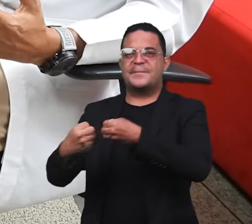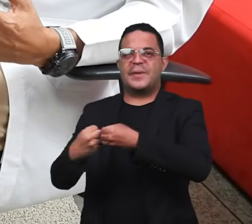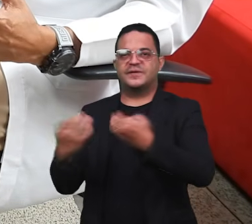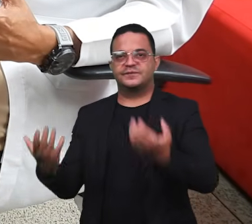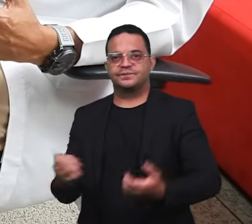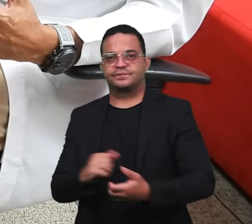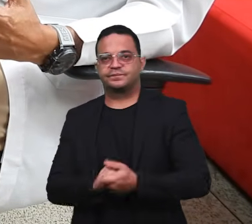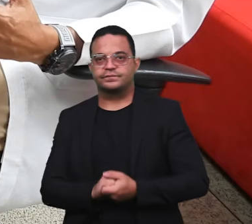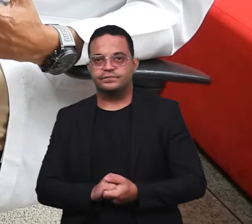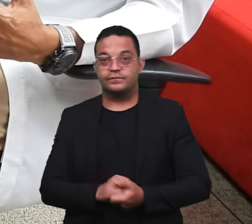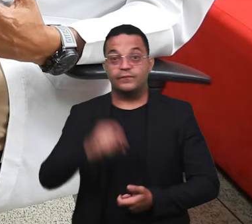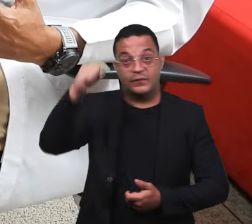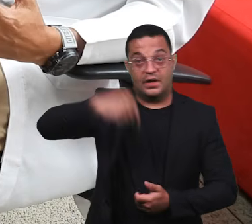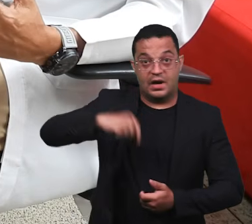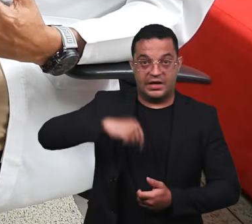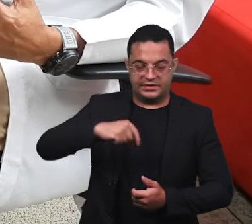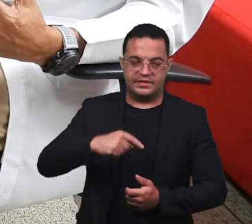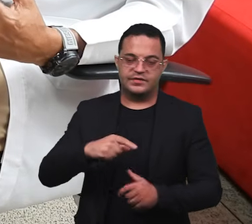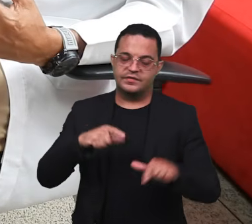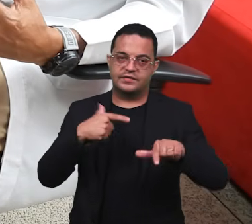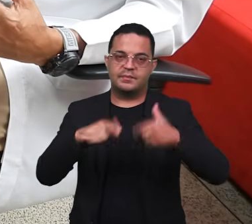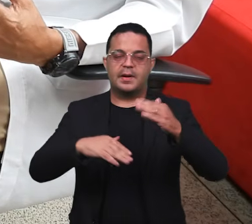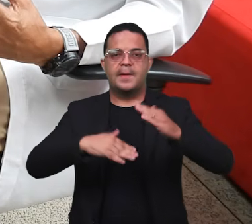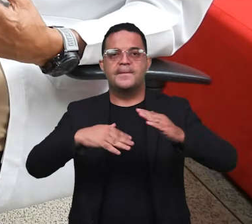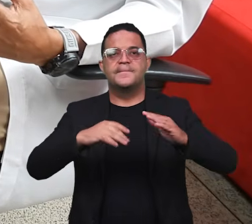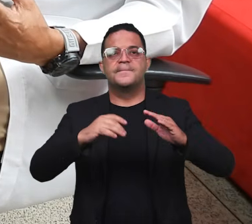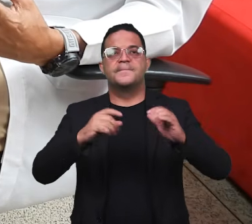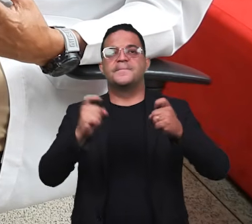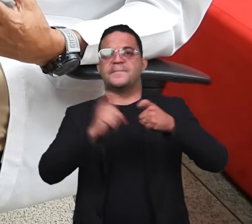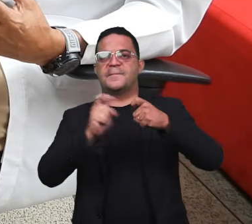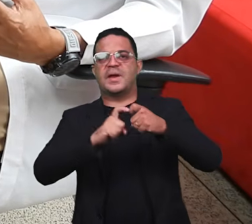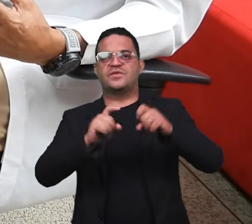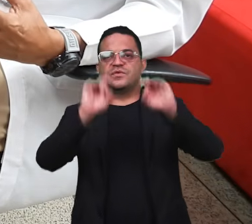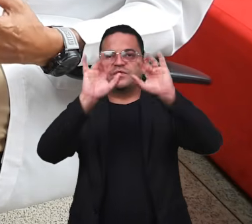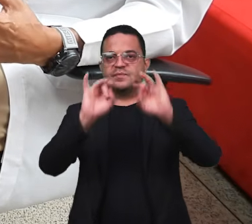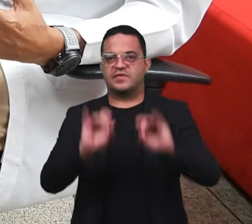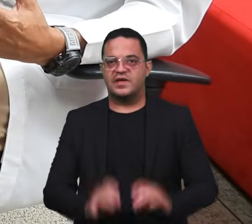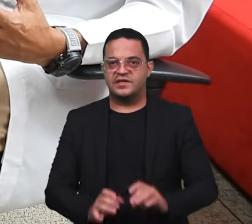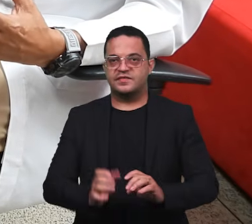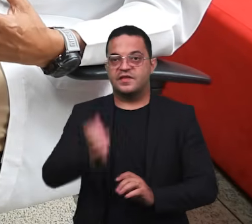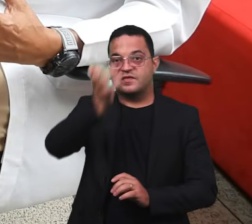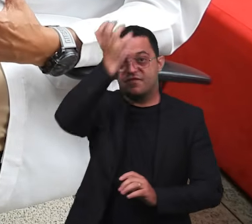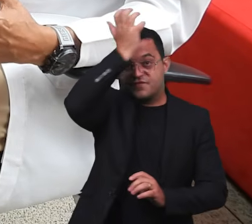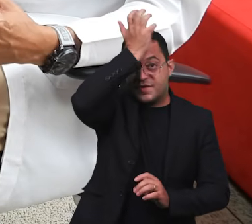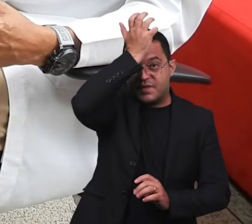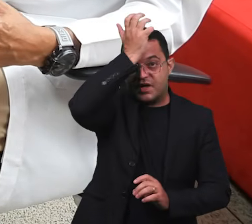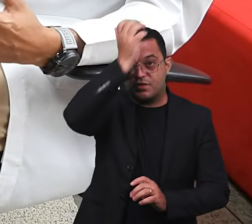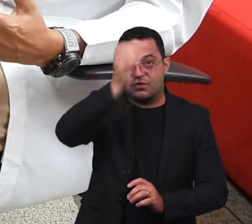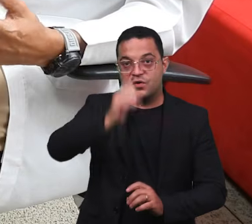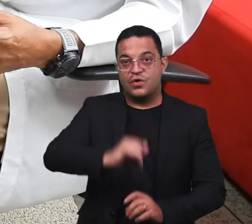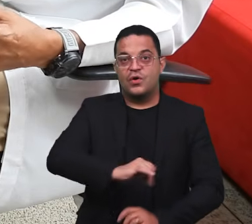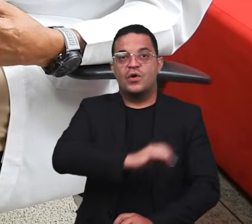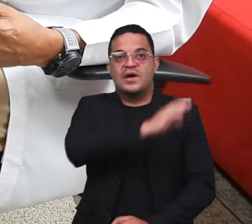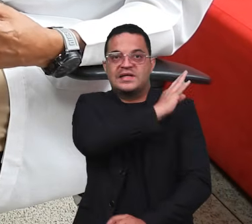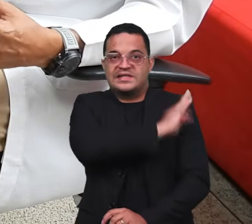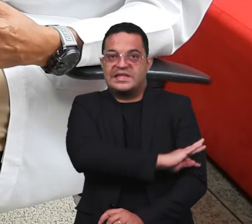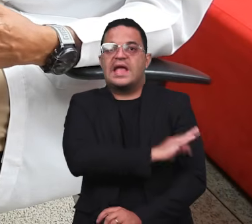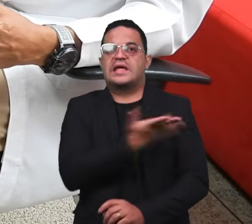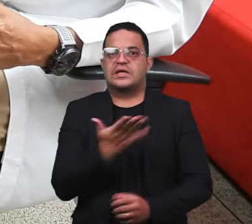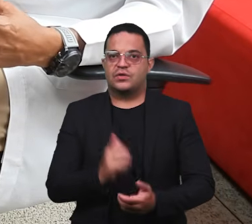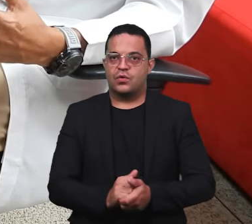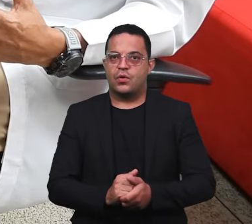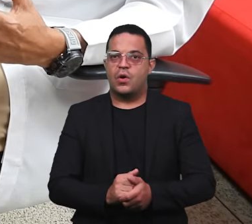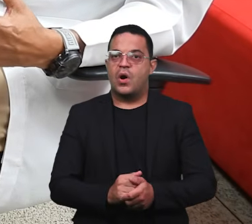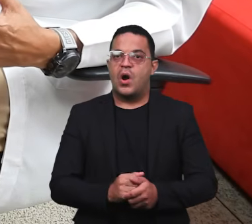uma estrutura em que nós convocamos voluntários, médicos, especialistas, com várias especialidades, né? Enfermeiros,